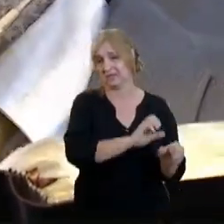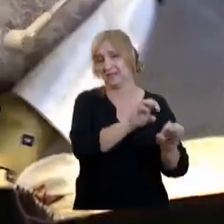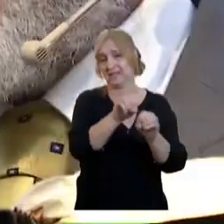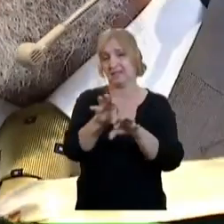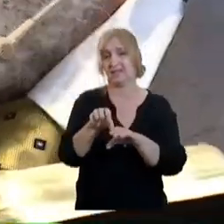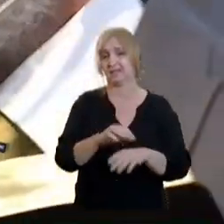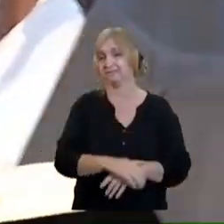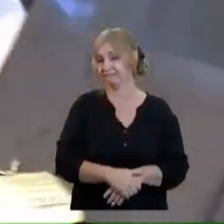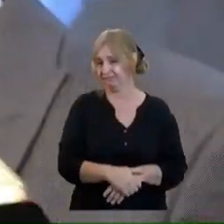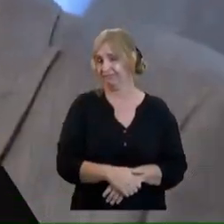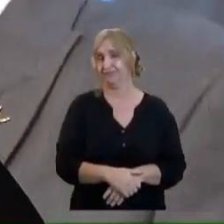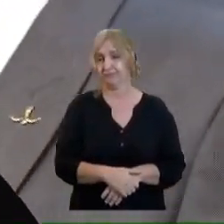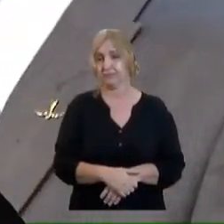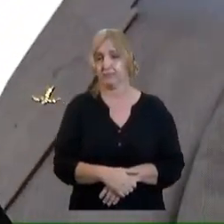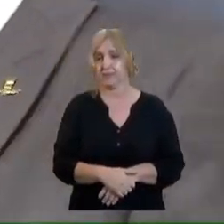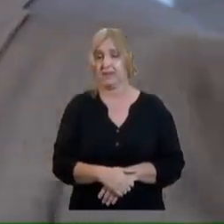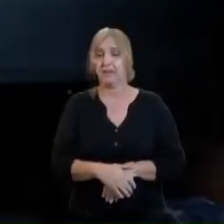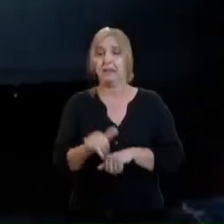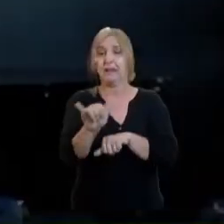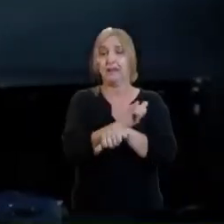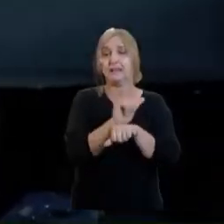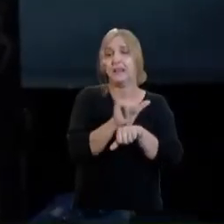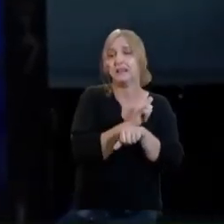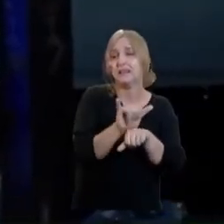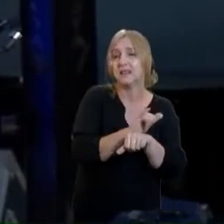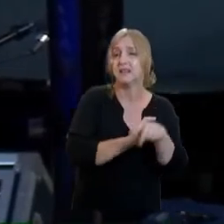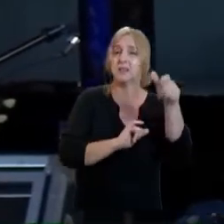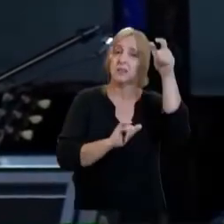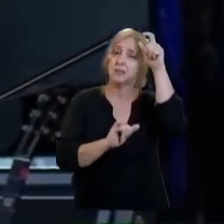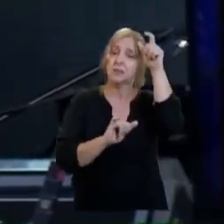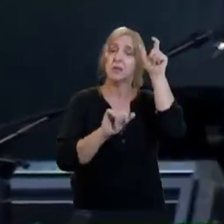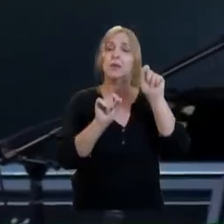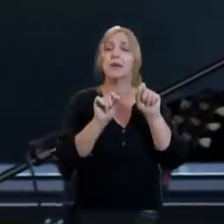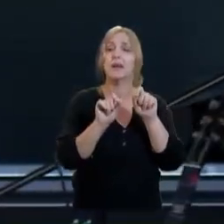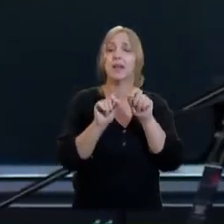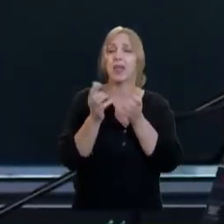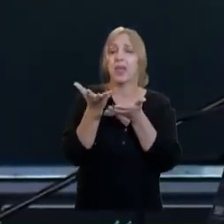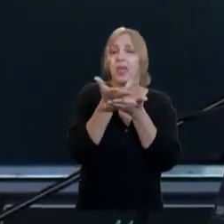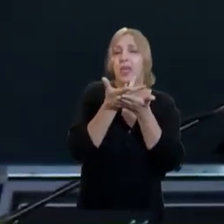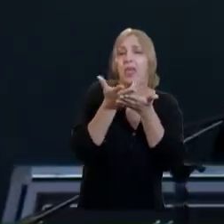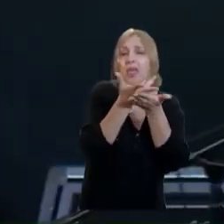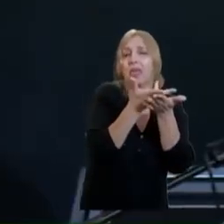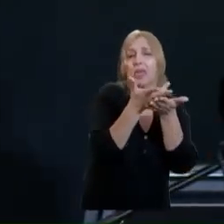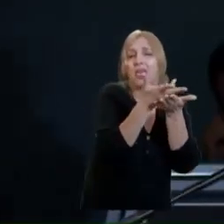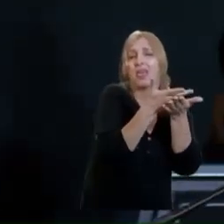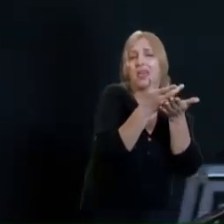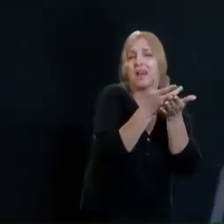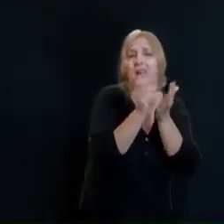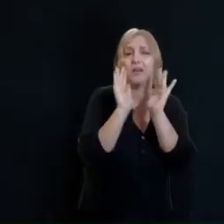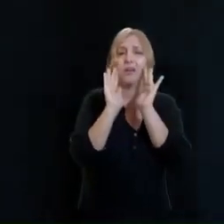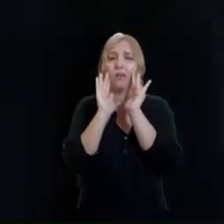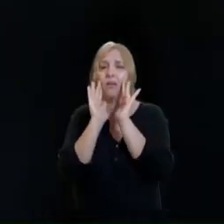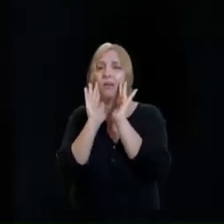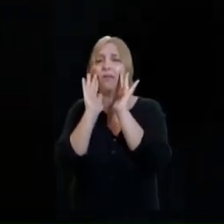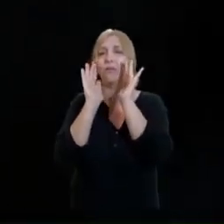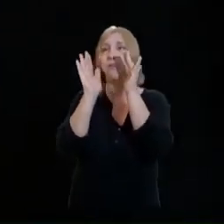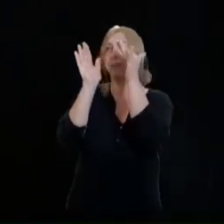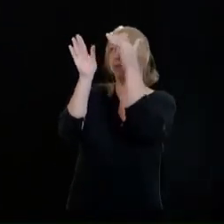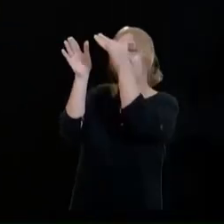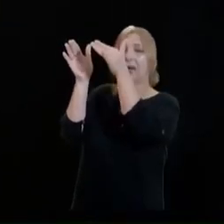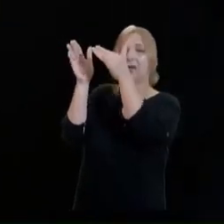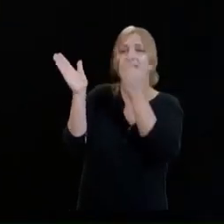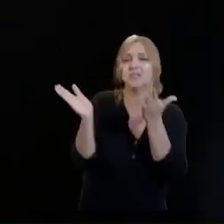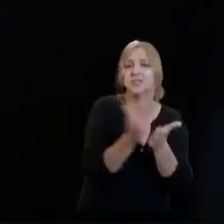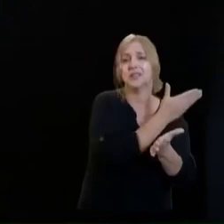E uma das estratégias do inimigo é exatamente levar as pessoas a não ter esse foco de